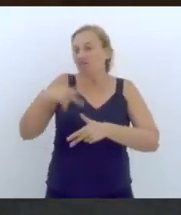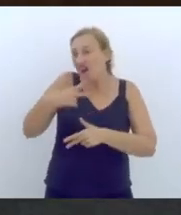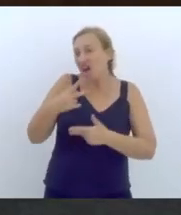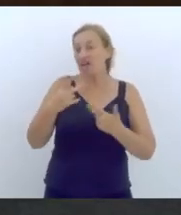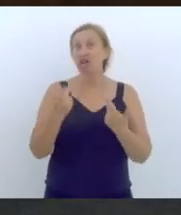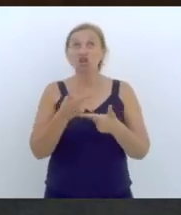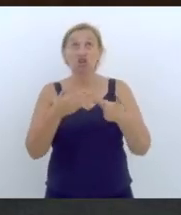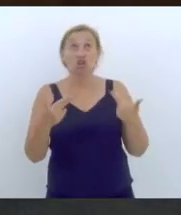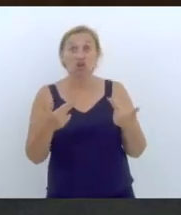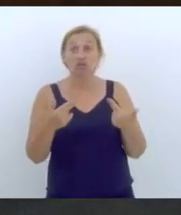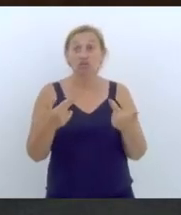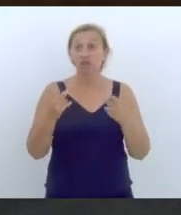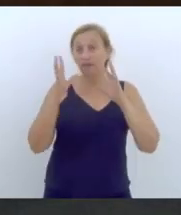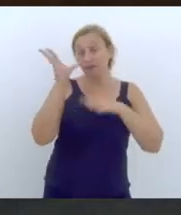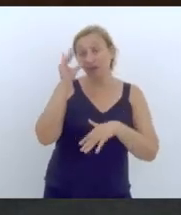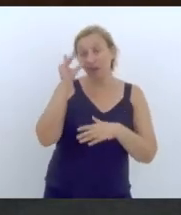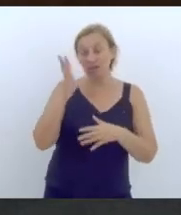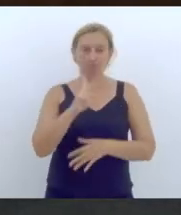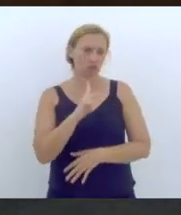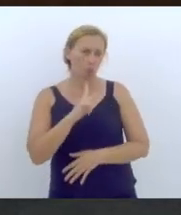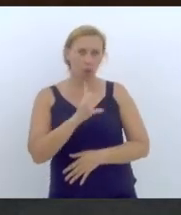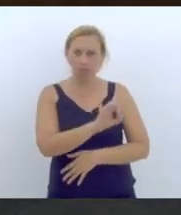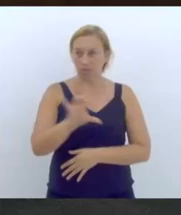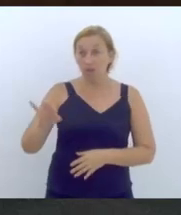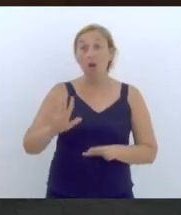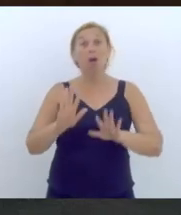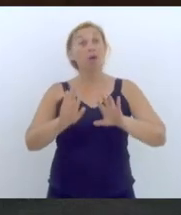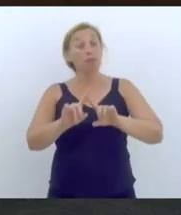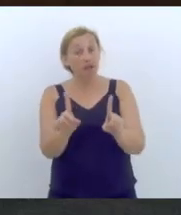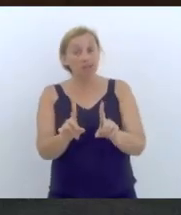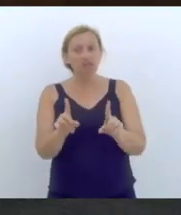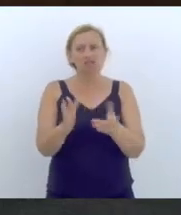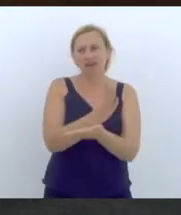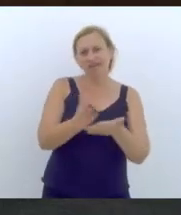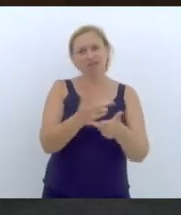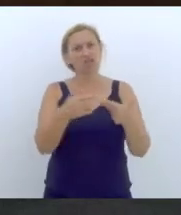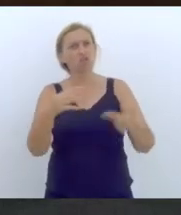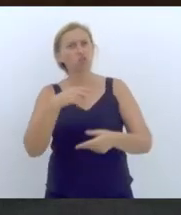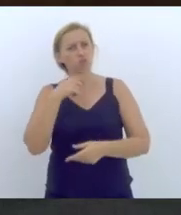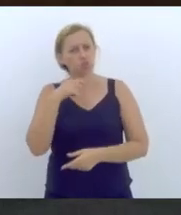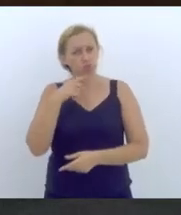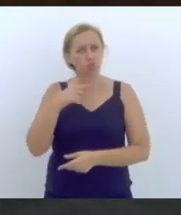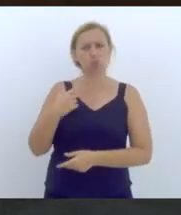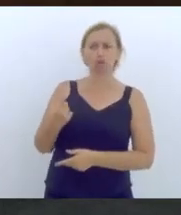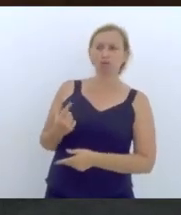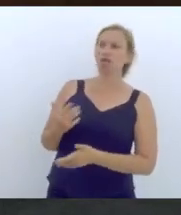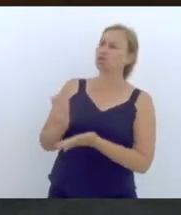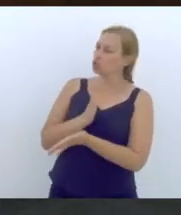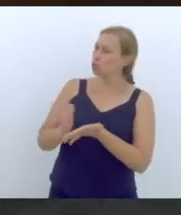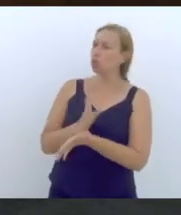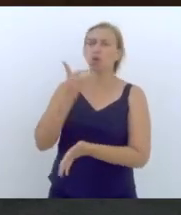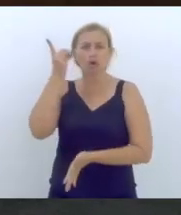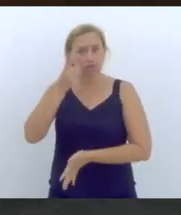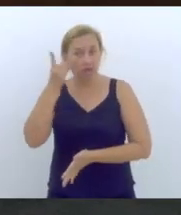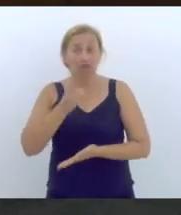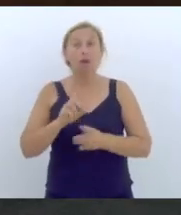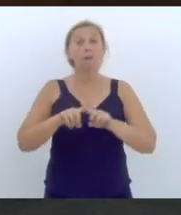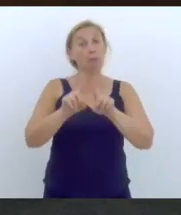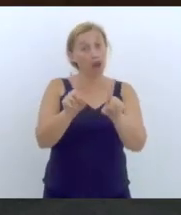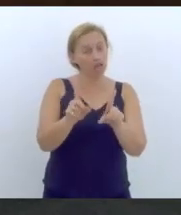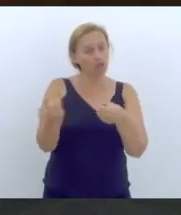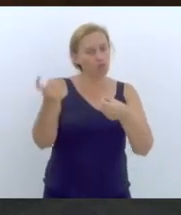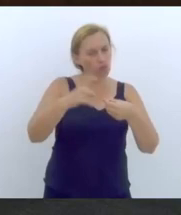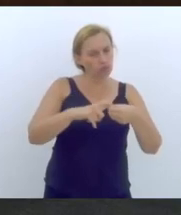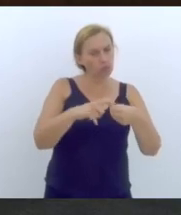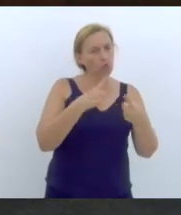aspectos fisiológicos e interesses individuais, muitas vezes duvidosos, de parlamentares. Mas voltou